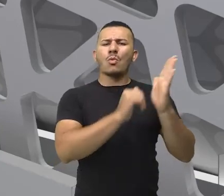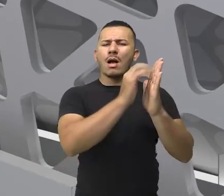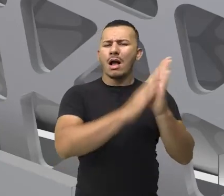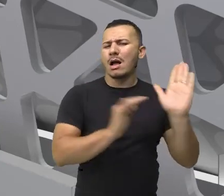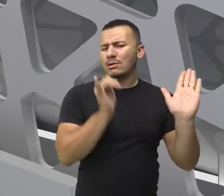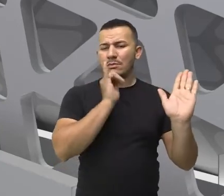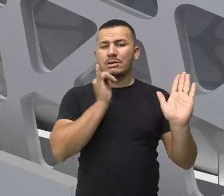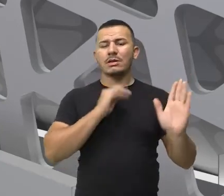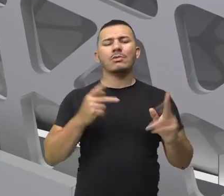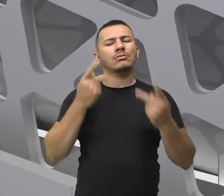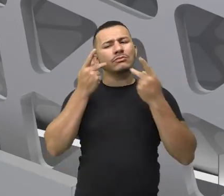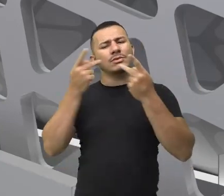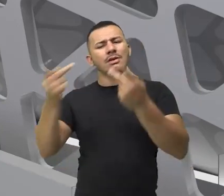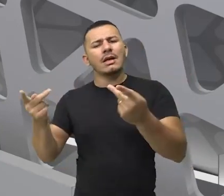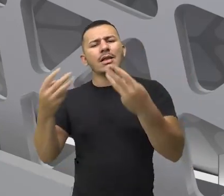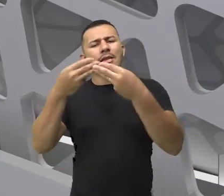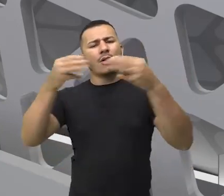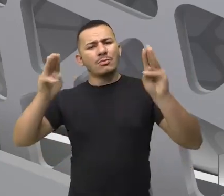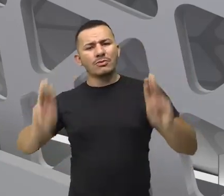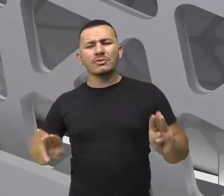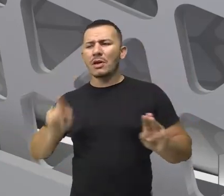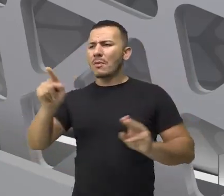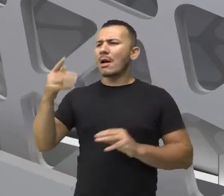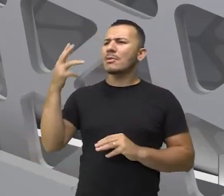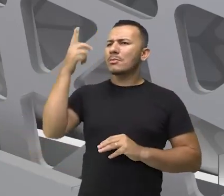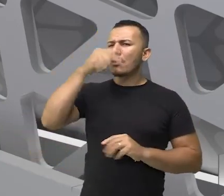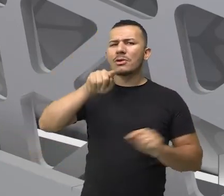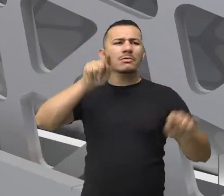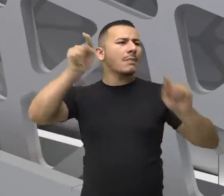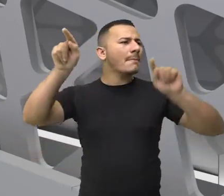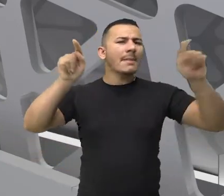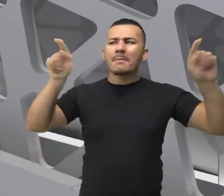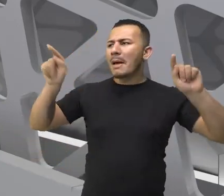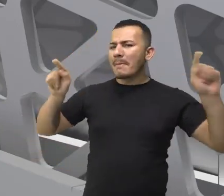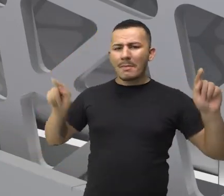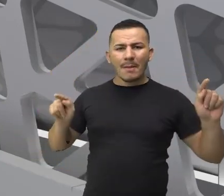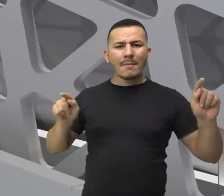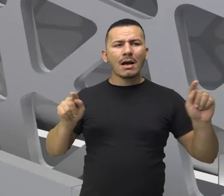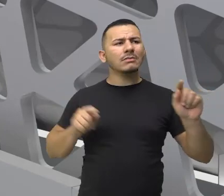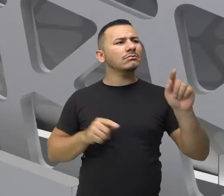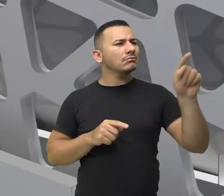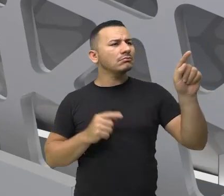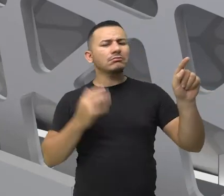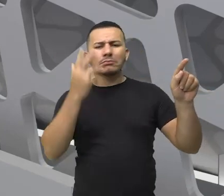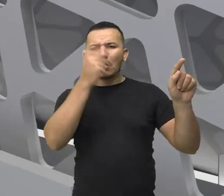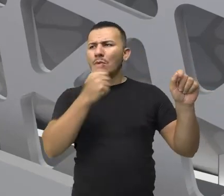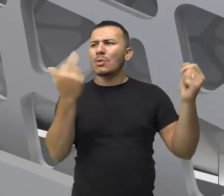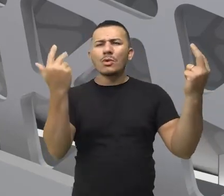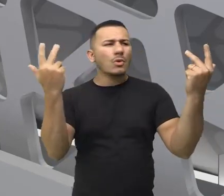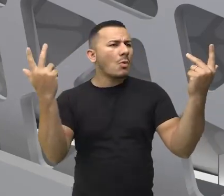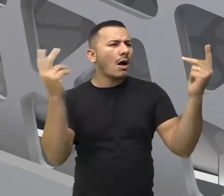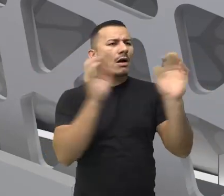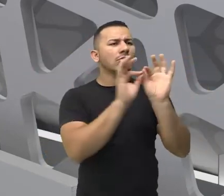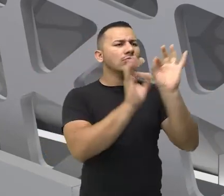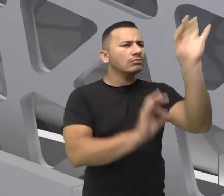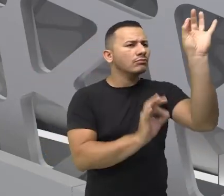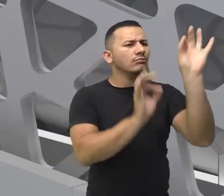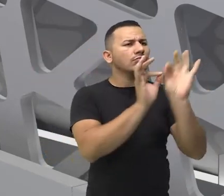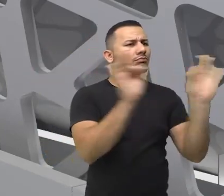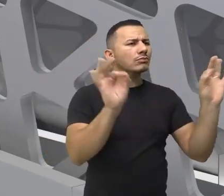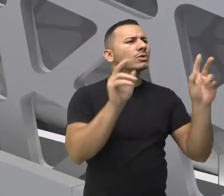visitando um museu e tal, eu olho aquele quadro bonitinho e tem um outro quadrinho também bonitinho, do mesmo tamanho e